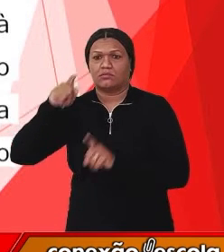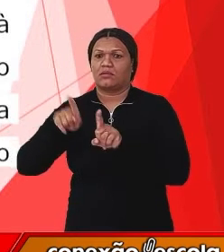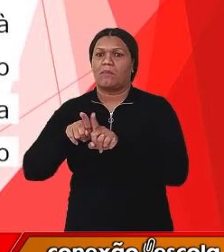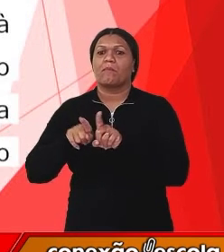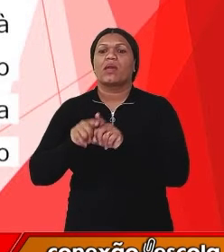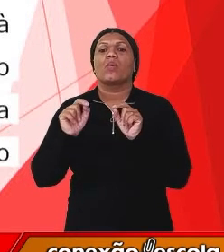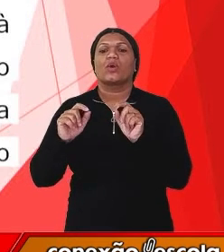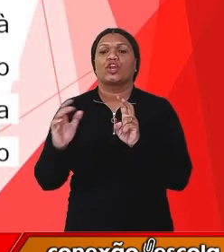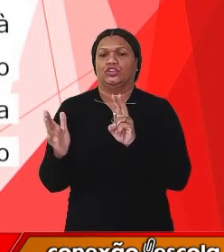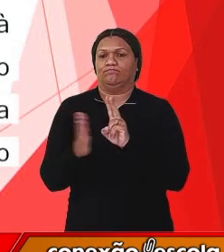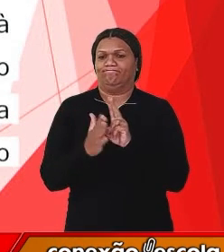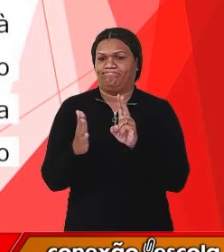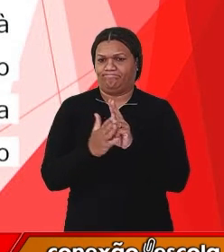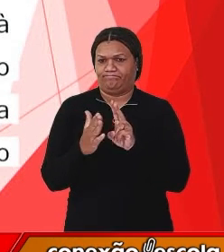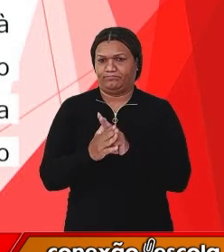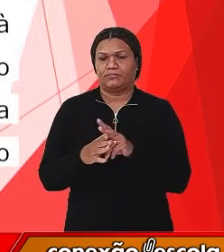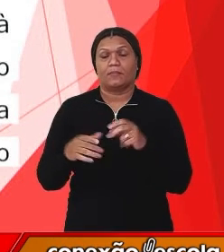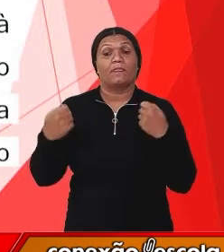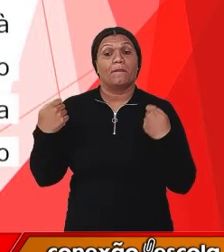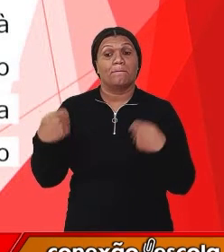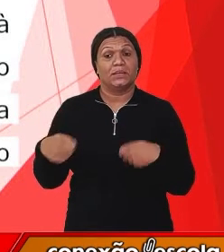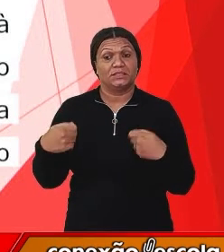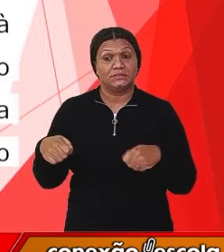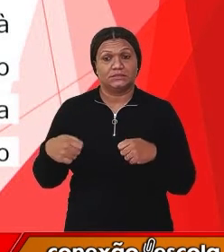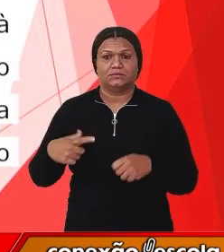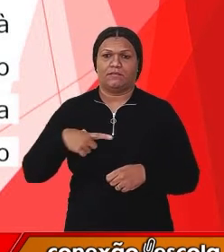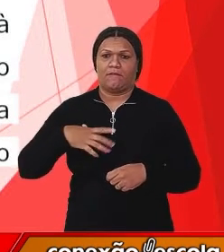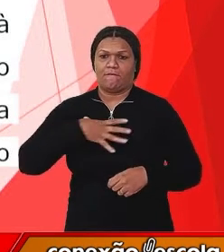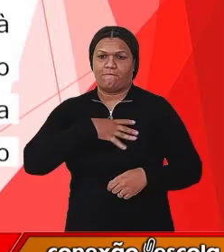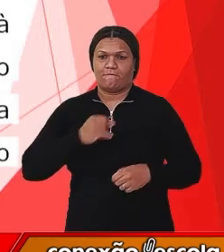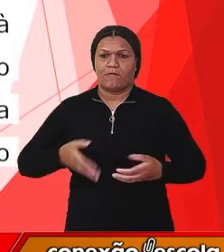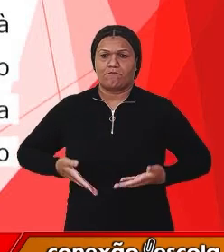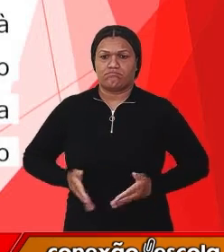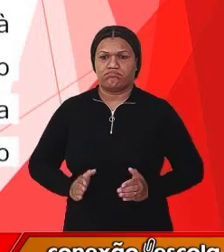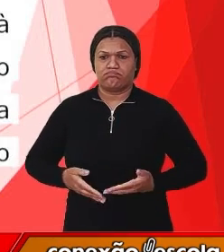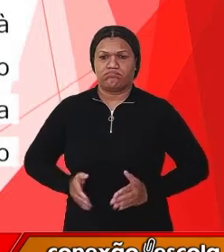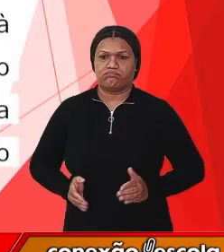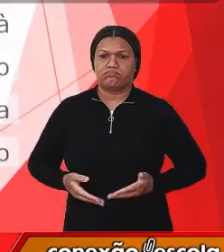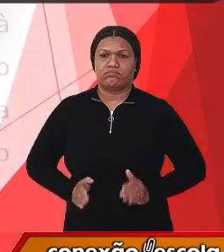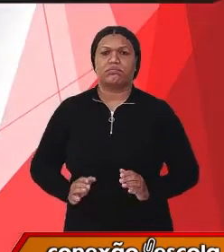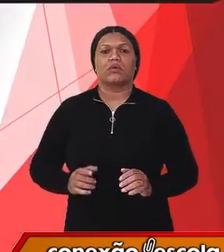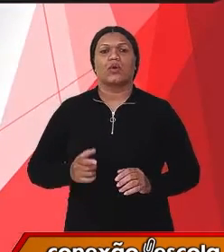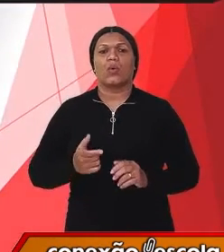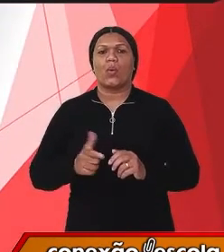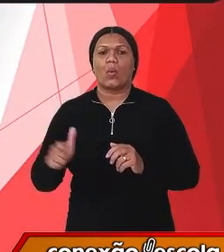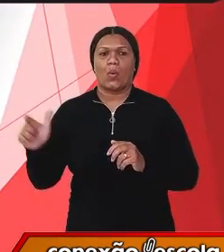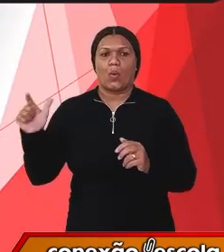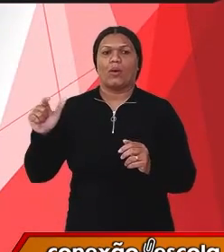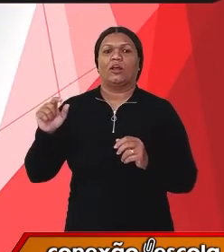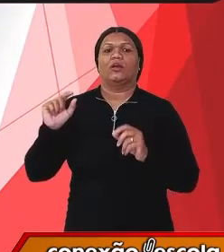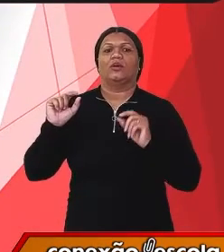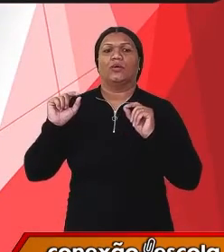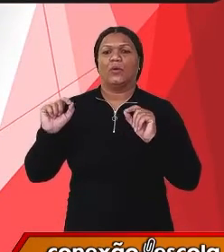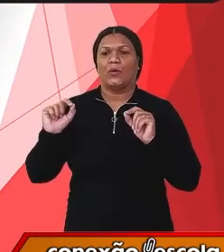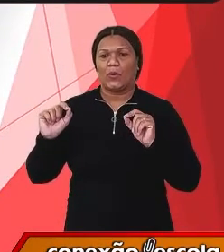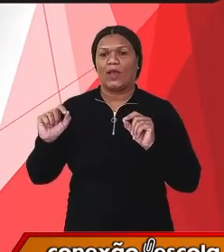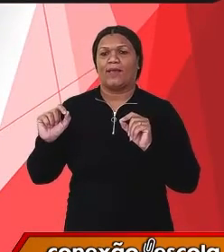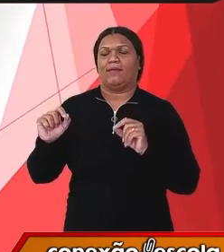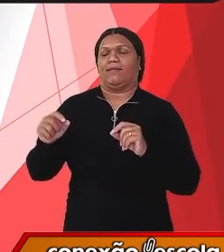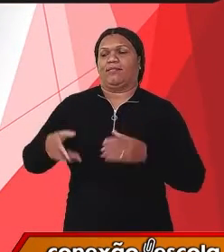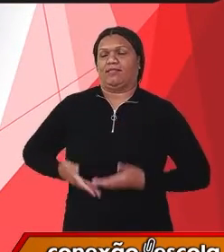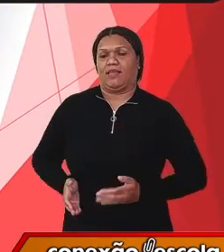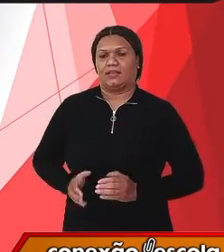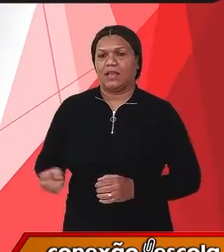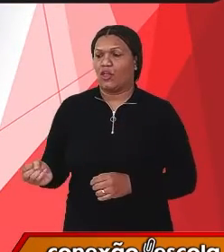tinham que gerar filhos eugenizados em números maior do que os degenerados, como eram